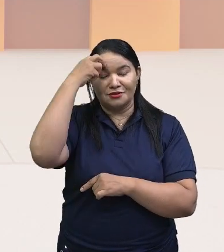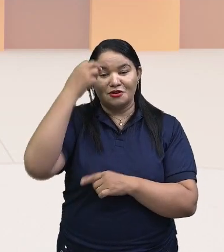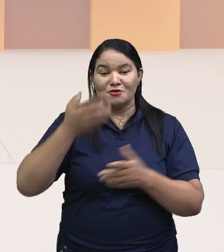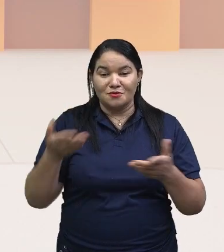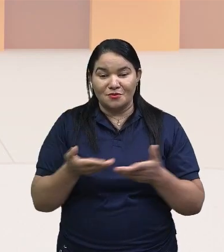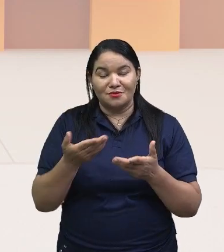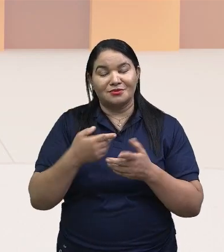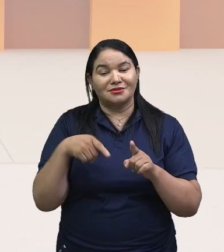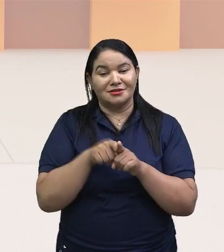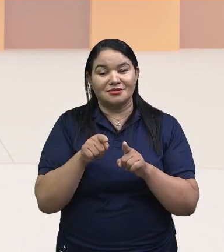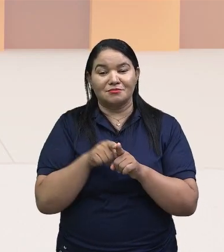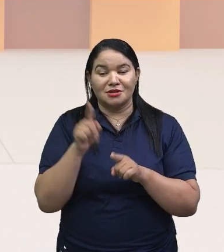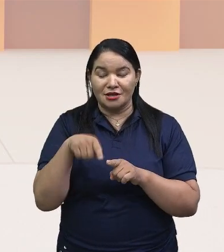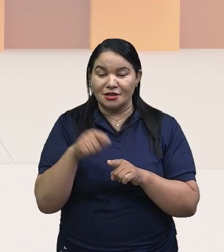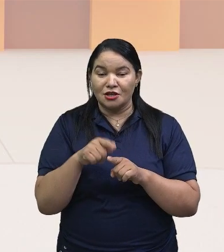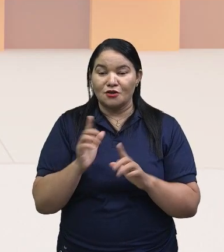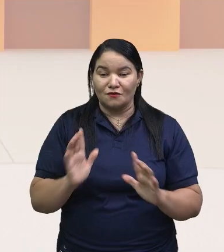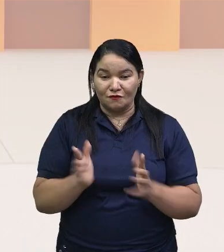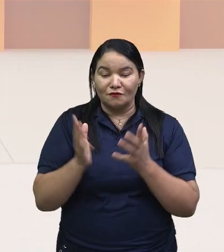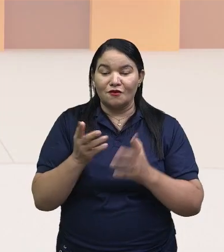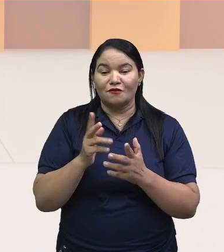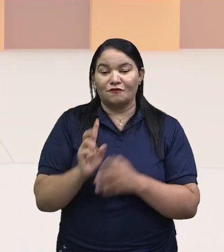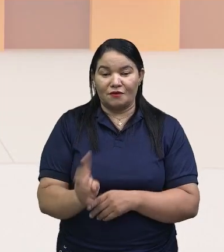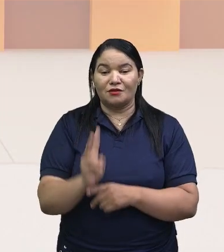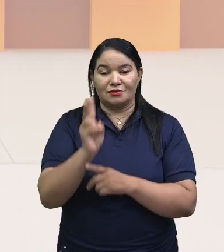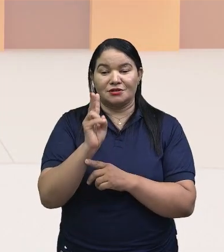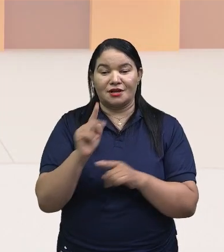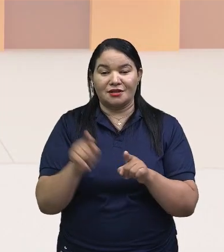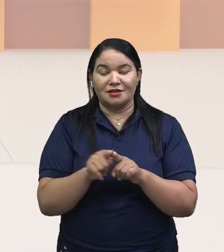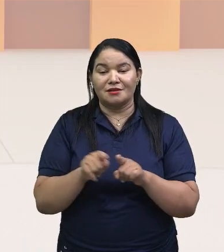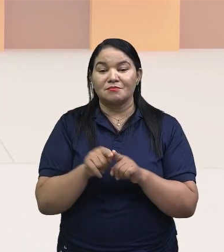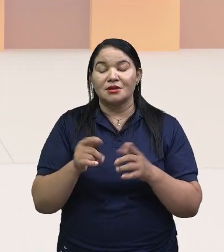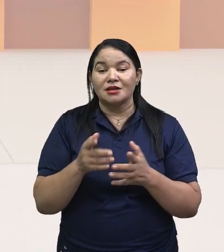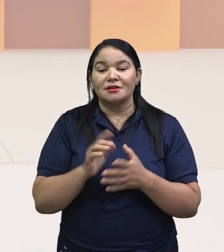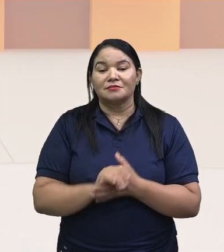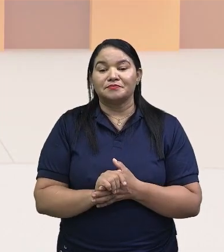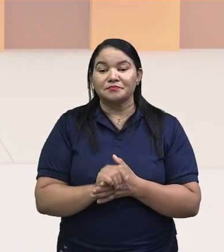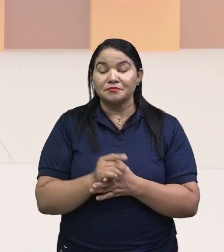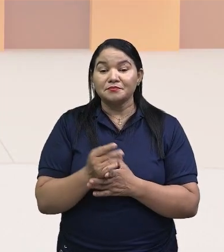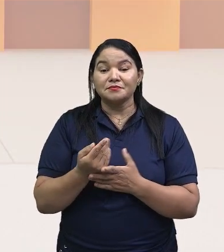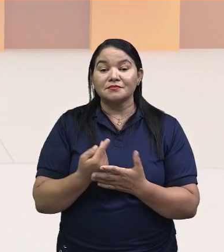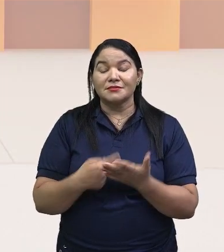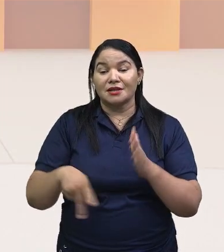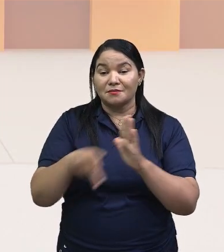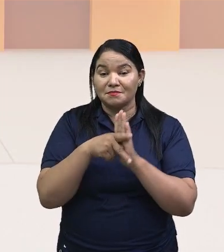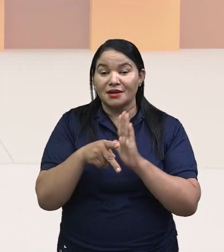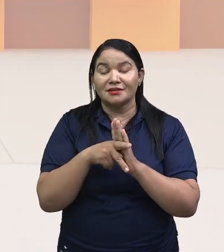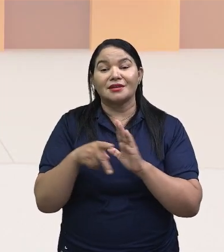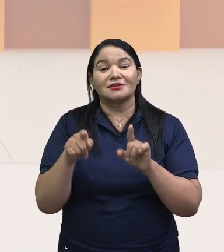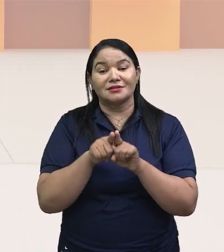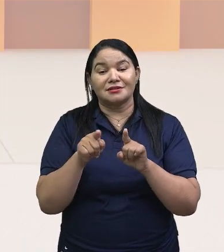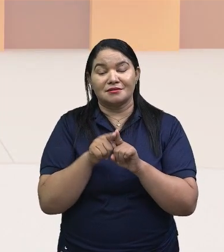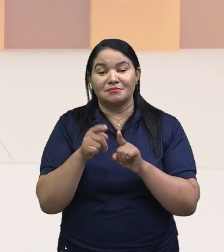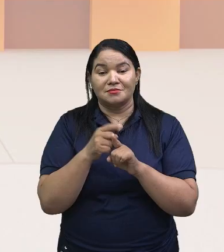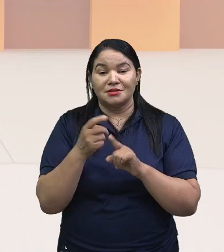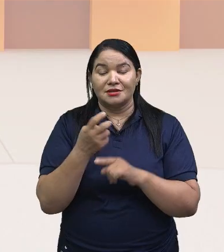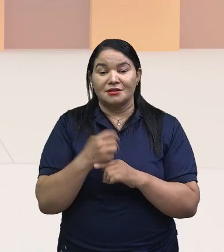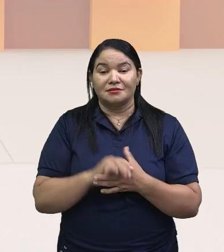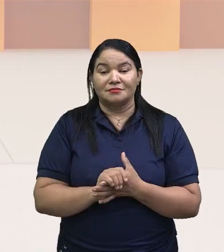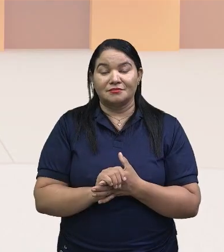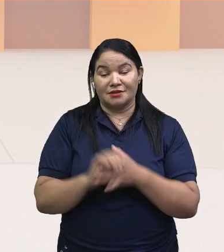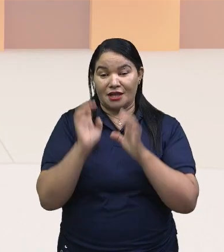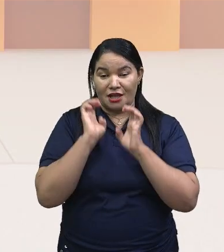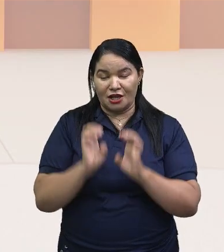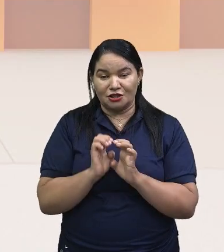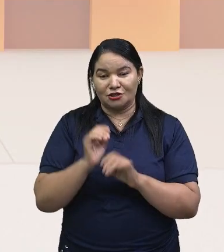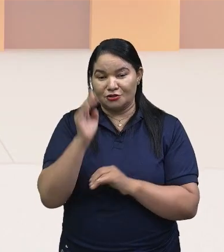bastante celebrada, né? E além de fazer parte da formação da matriz étnica do Brasil, né? Que a